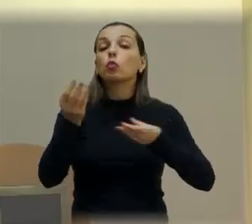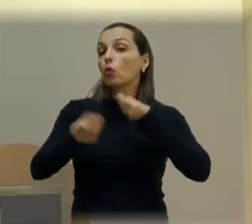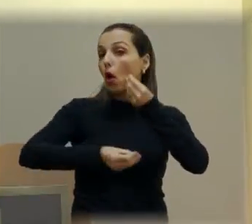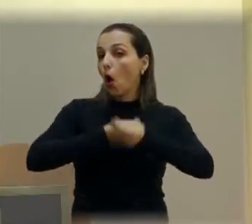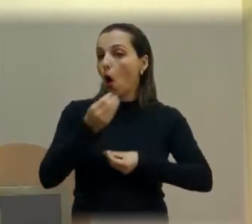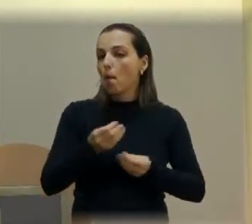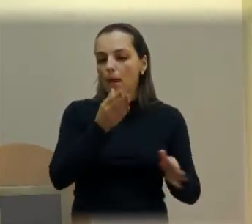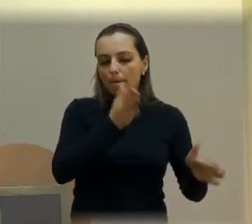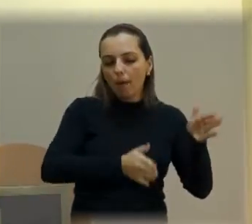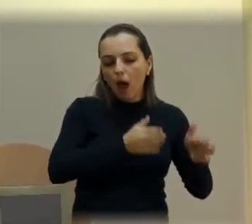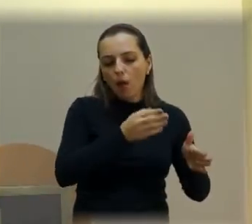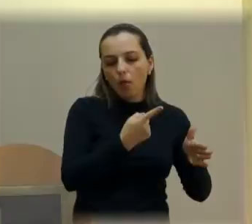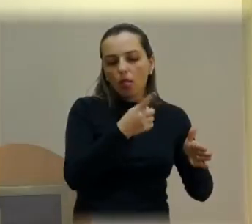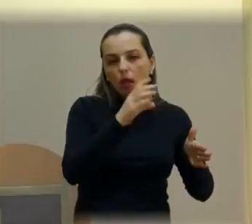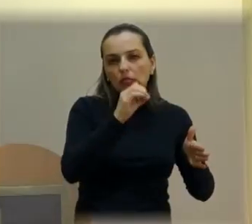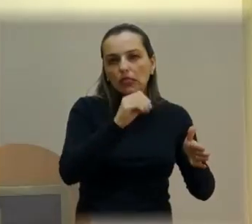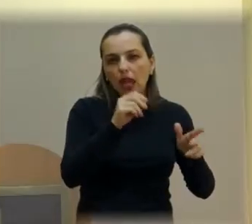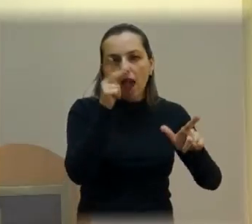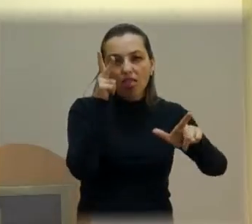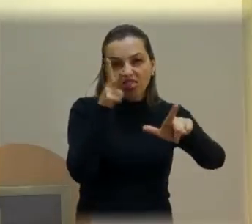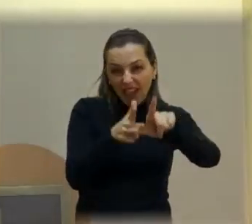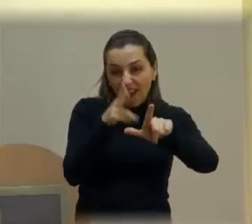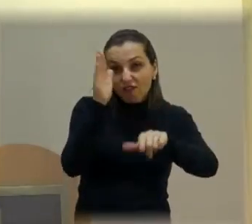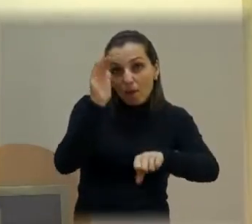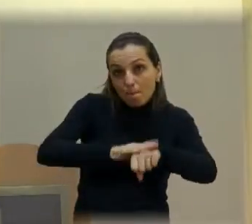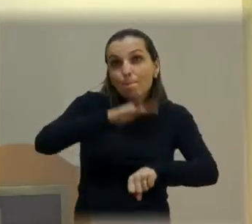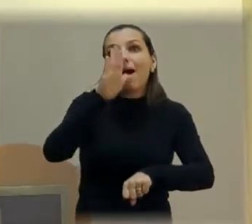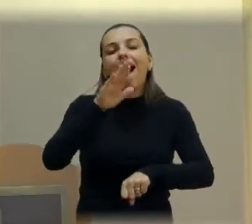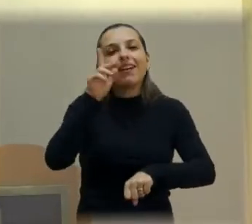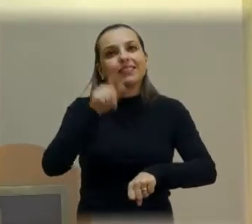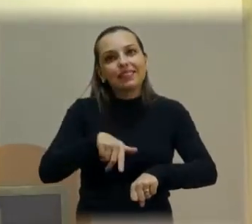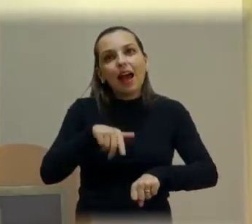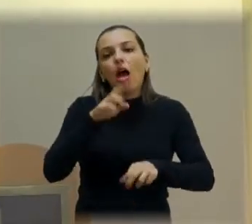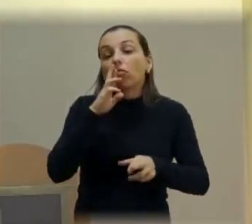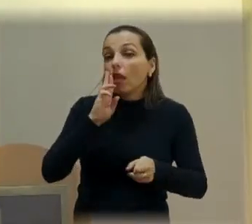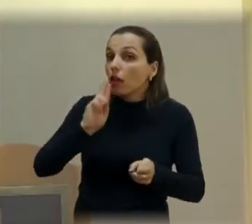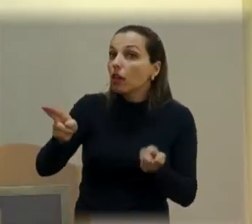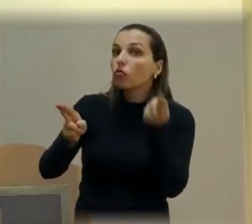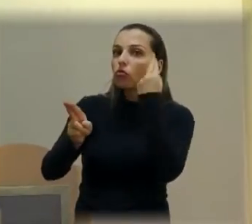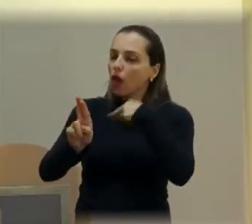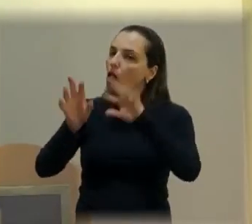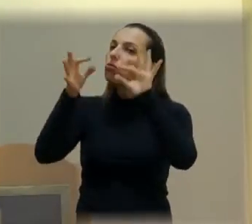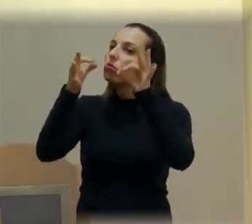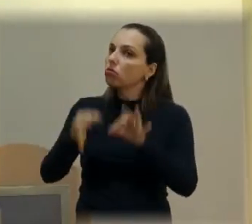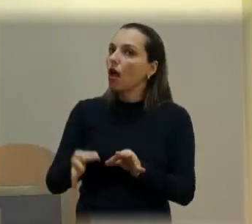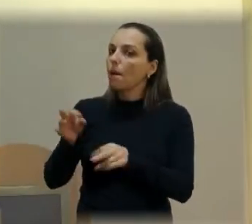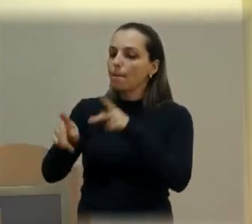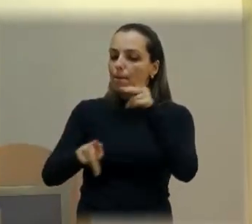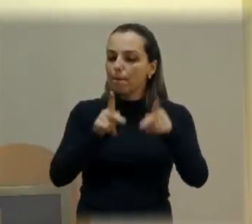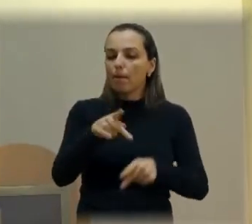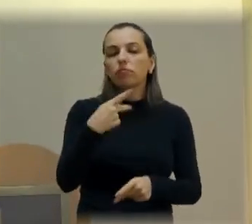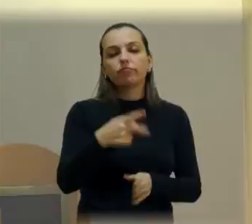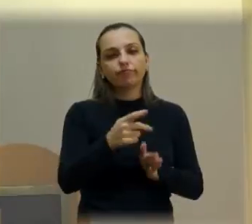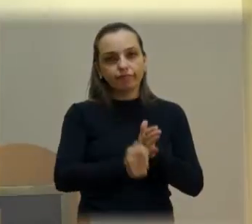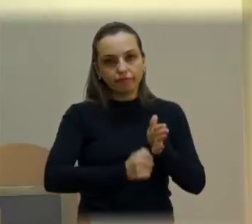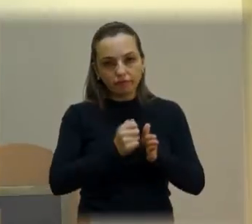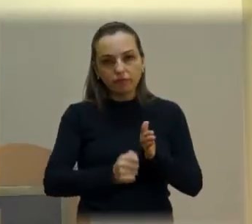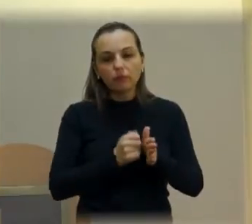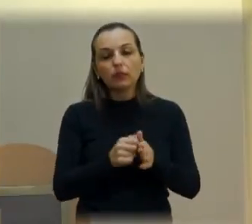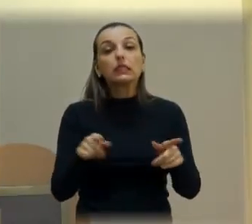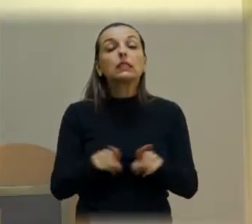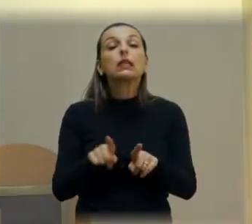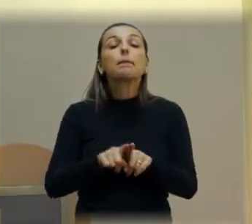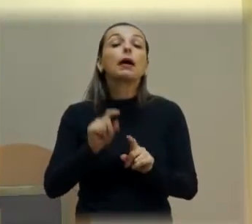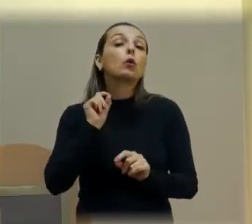lives nesse período todo de pandemia. Nós conseguimos entregar resultados à população araraquarense. E já, também dizendo